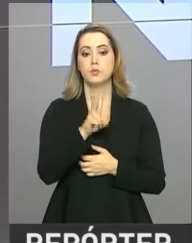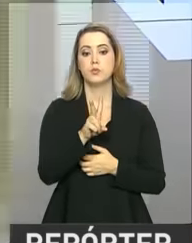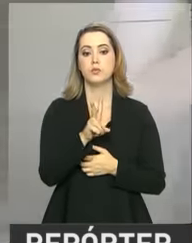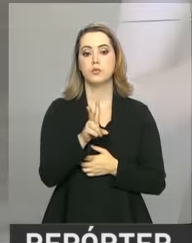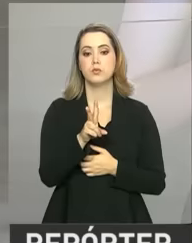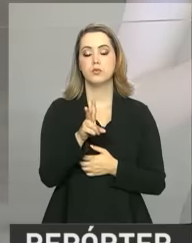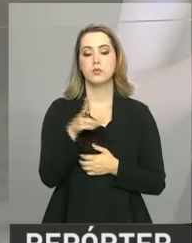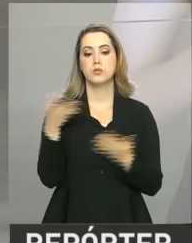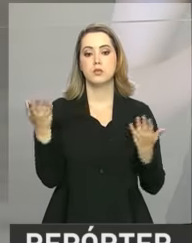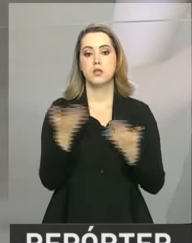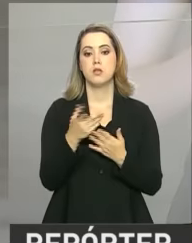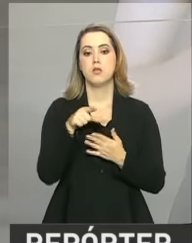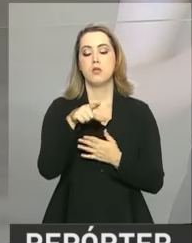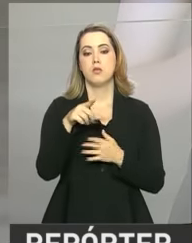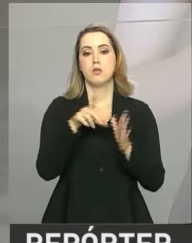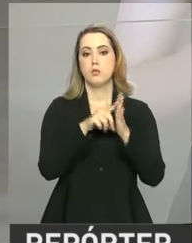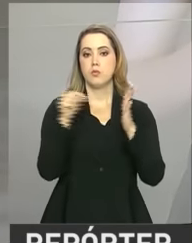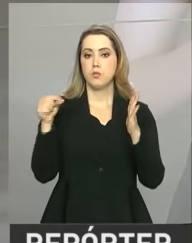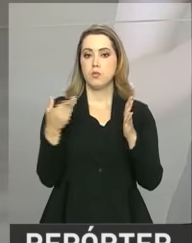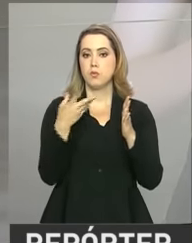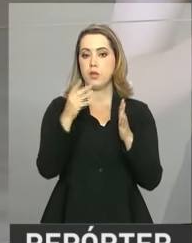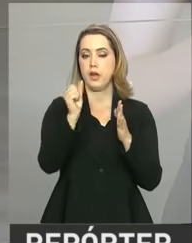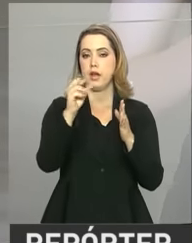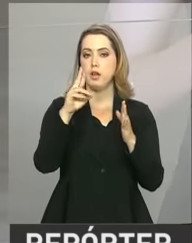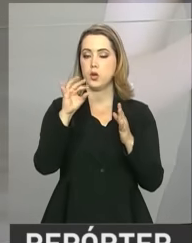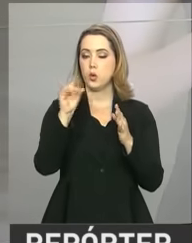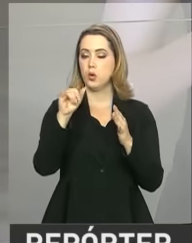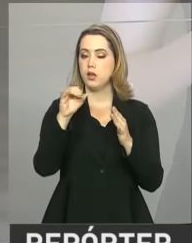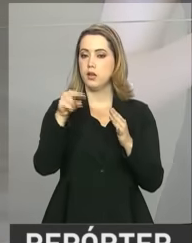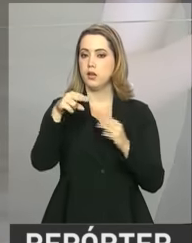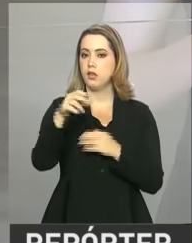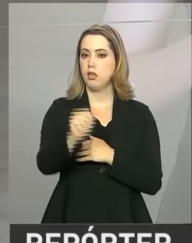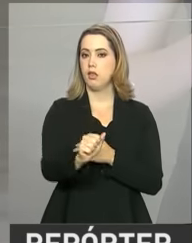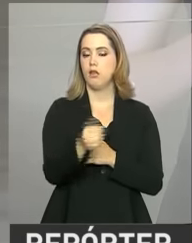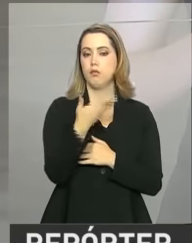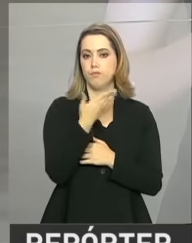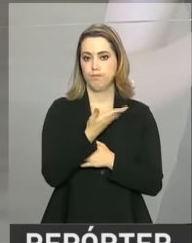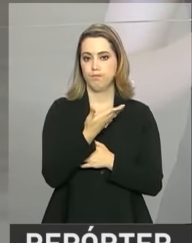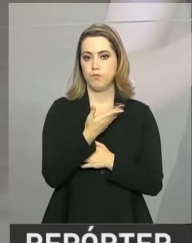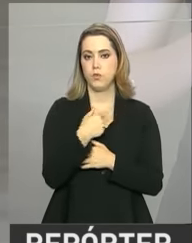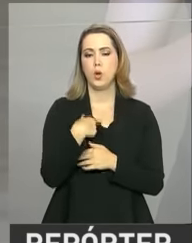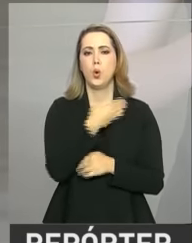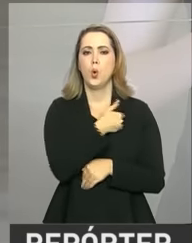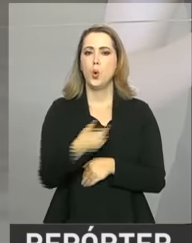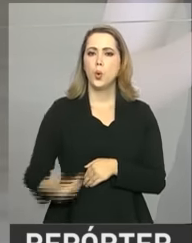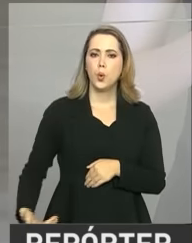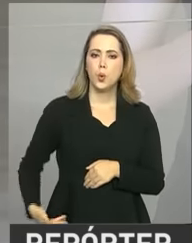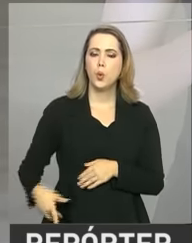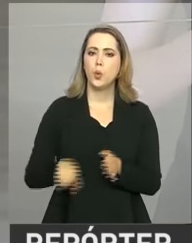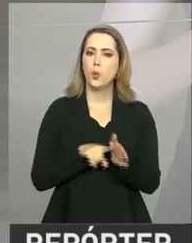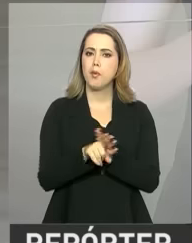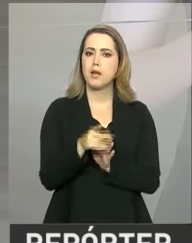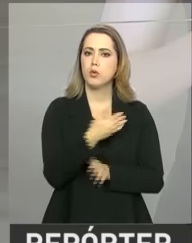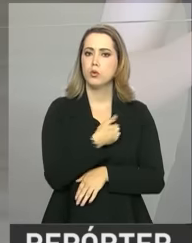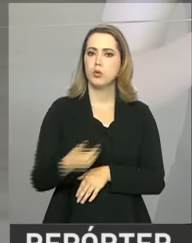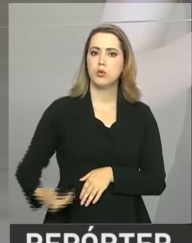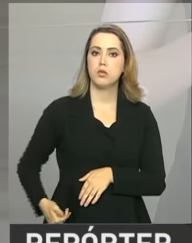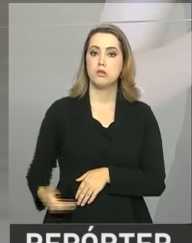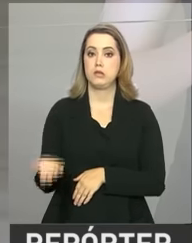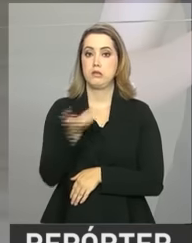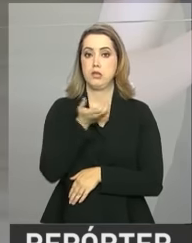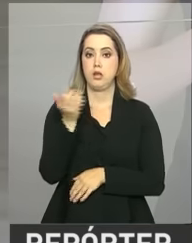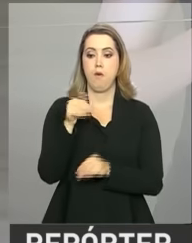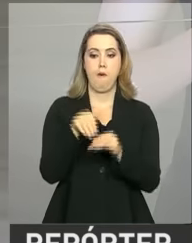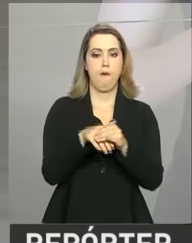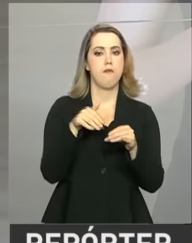vivo ao Palácio do Planalto conversar com a repórter Carolina Becker. Carol, boa tarde. O governo espera uma votação expressiva da